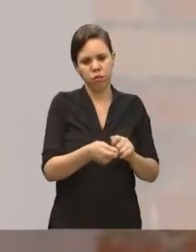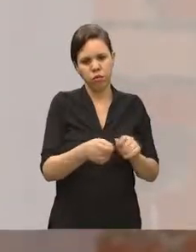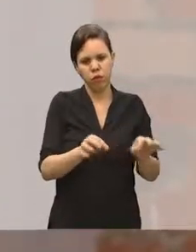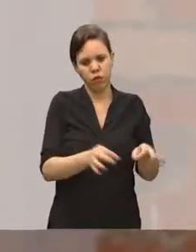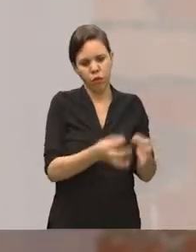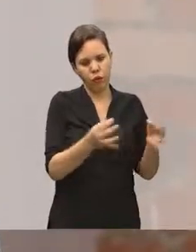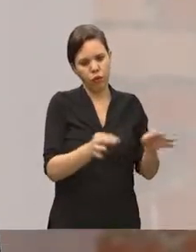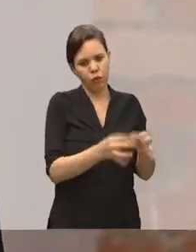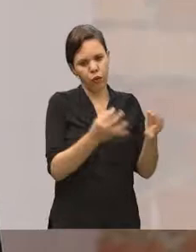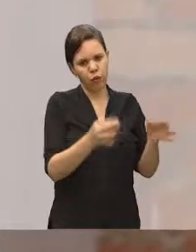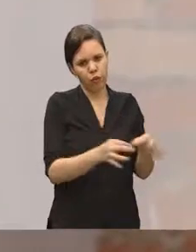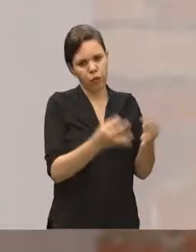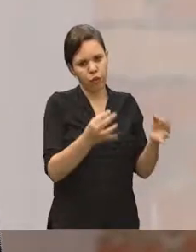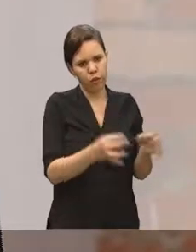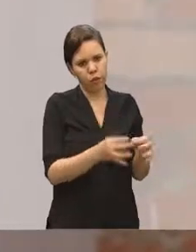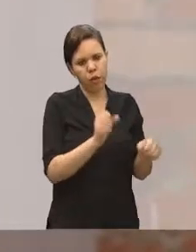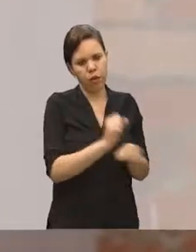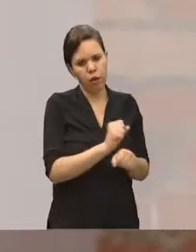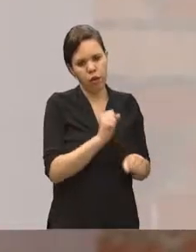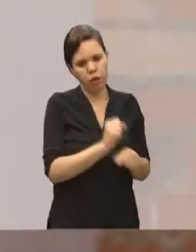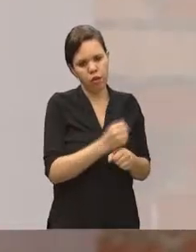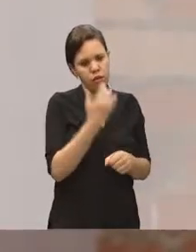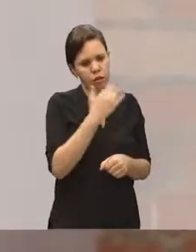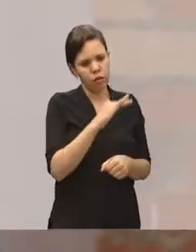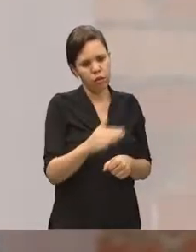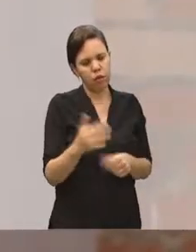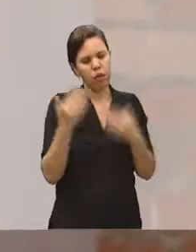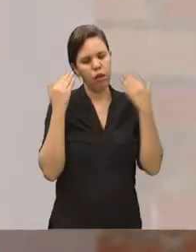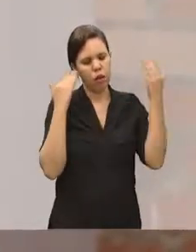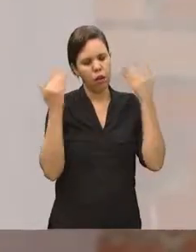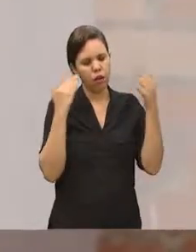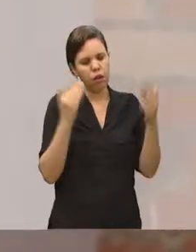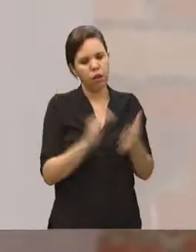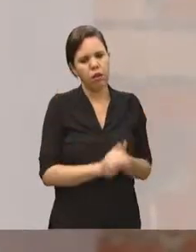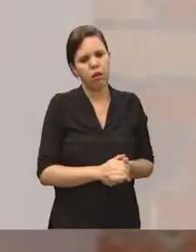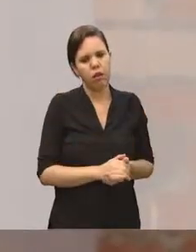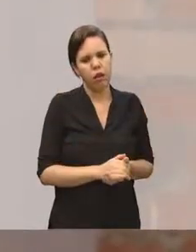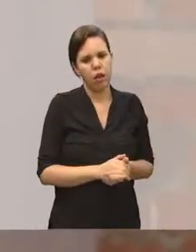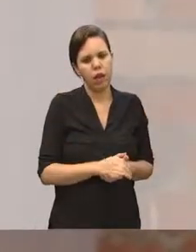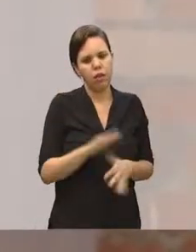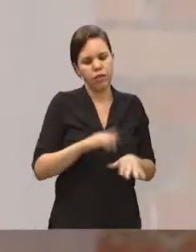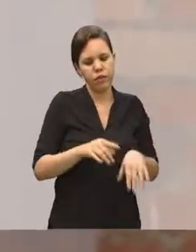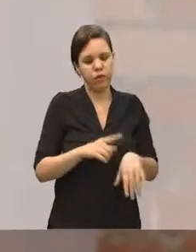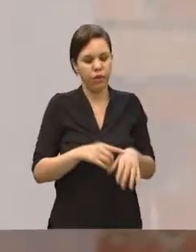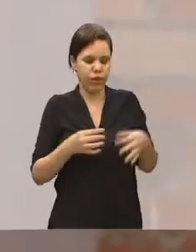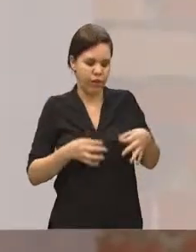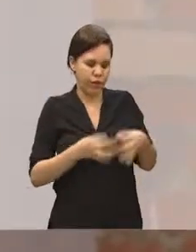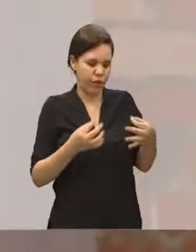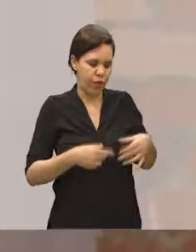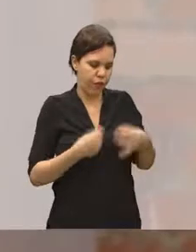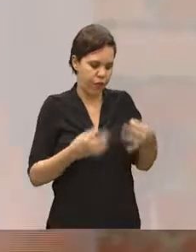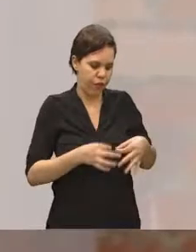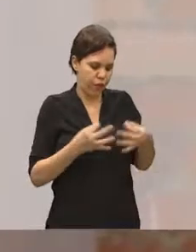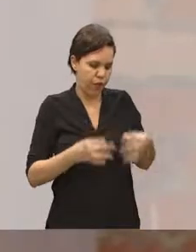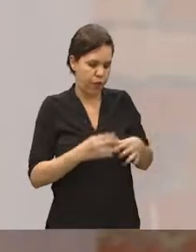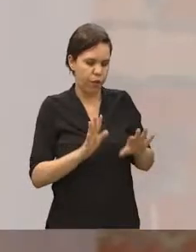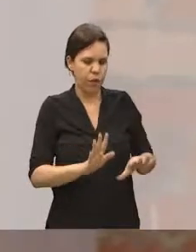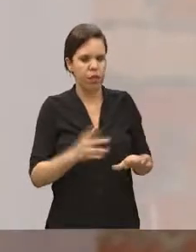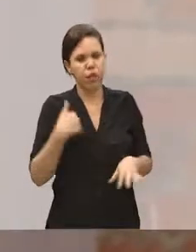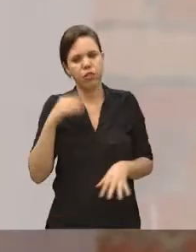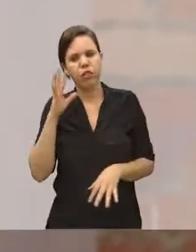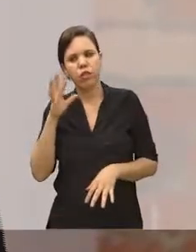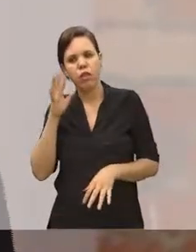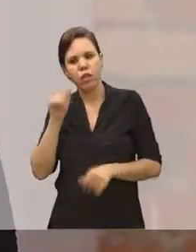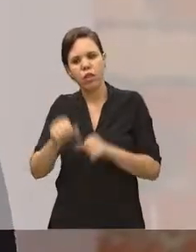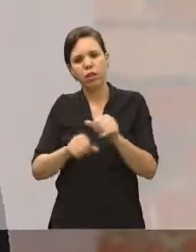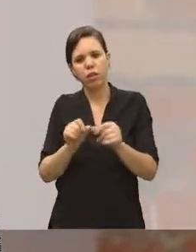que elas ficam enquanto esperam a criança em terapia, essas coisas, muitas ficam fazendo crochê. Então a gente achou legal remeter